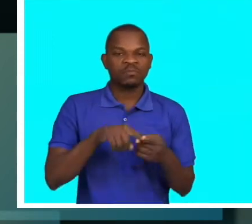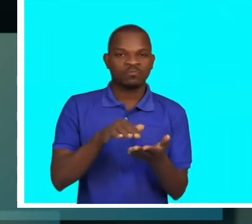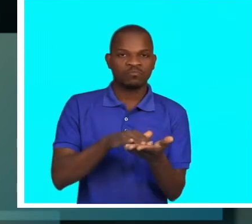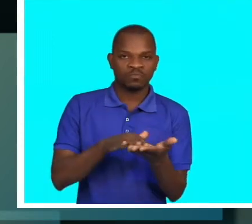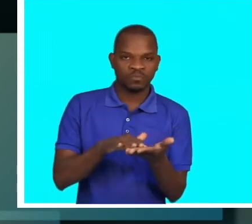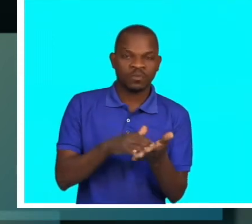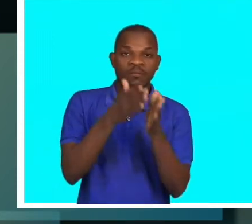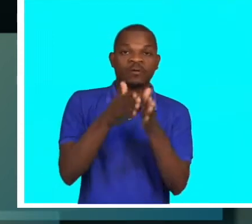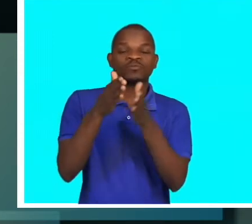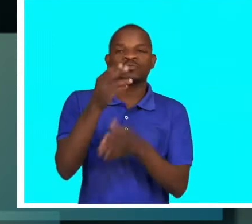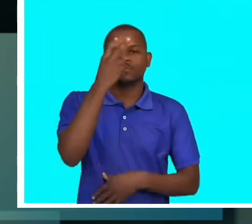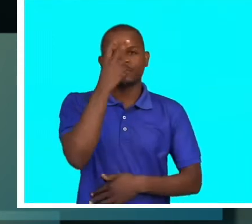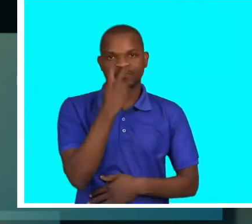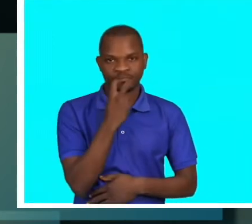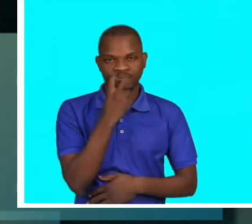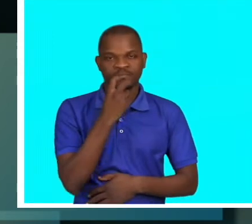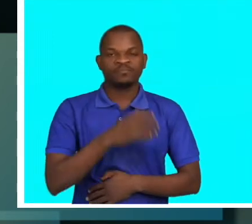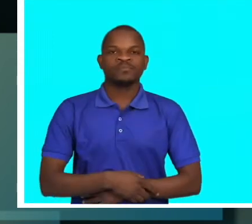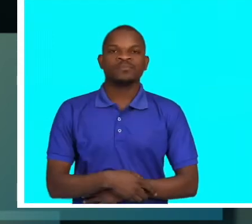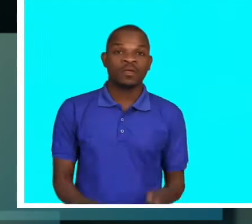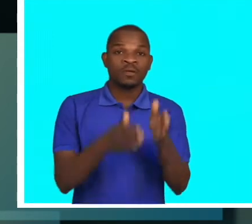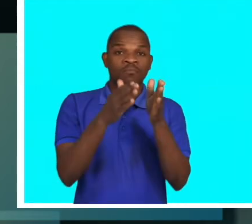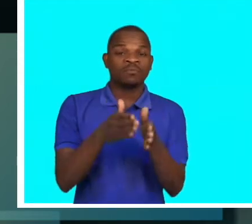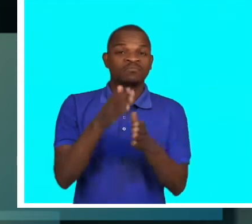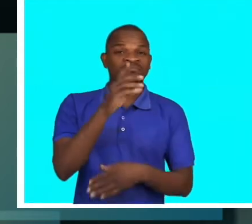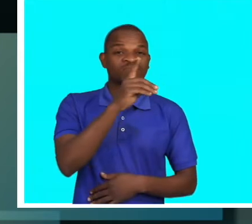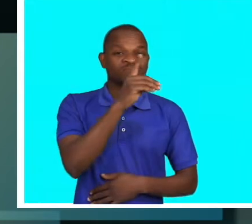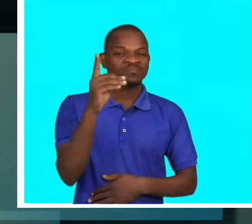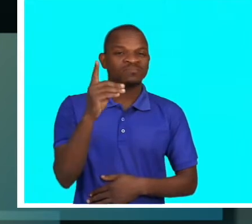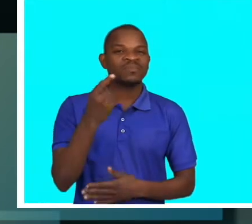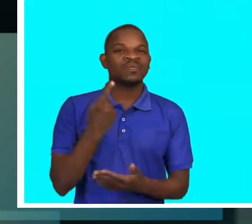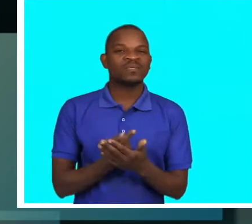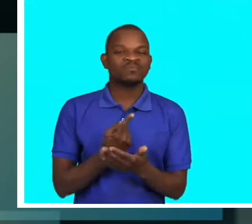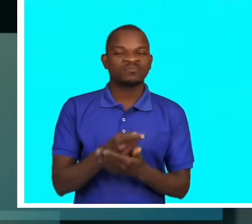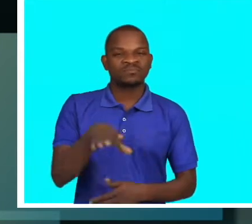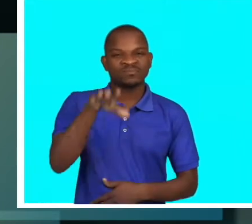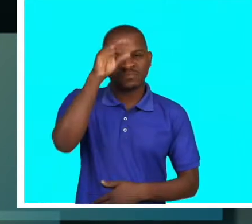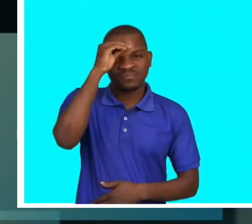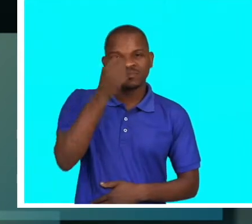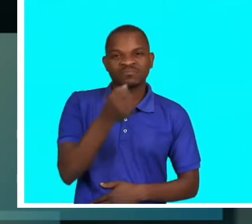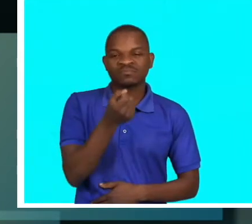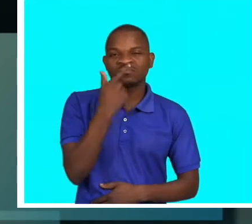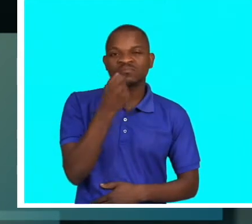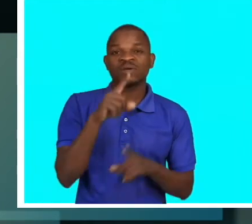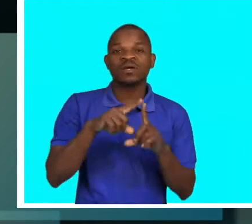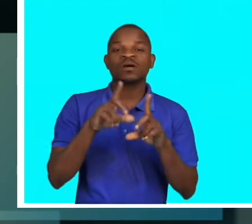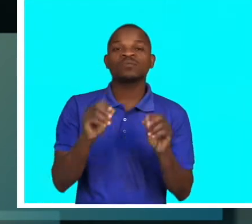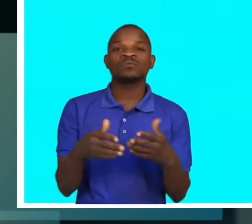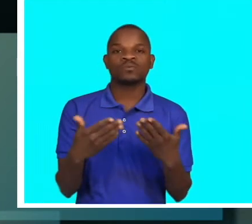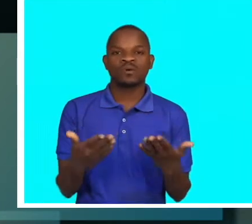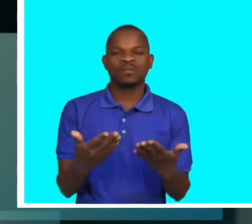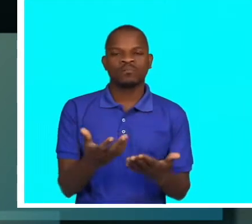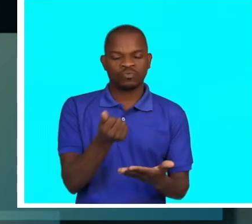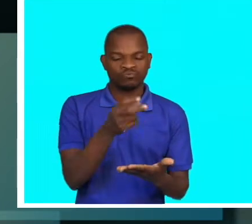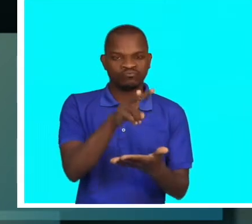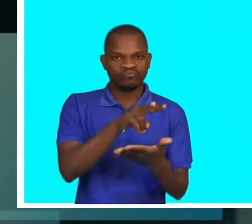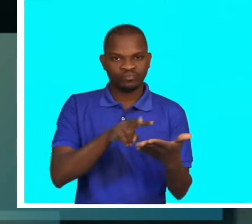Braille para pessoas com deficiência visual. A pessoa deficiente tem que entender aquilo que ele vai tomar, aquilo que ele está acertado.